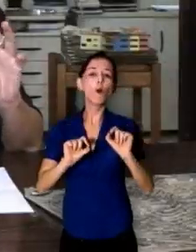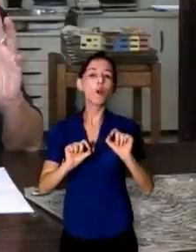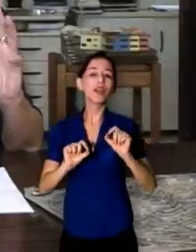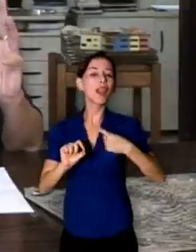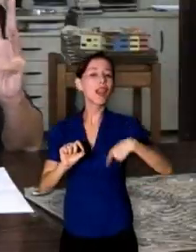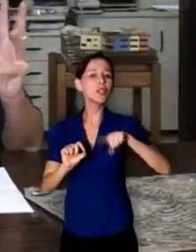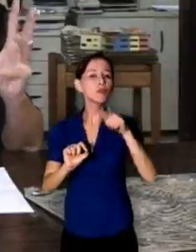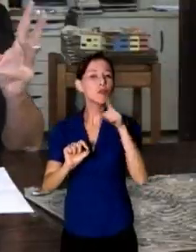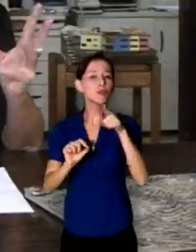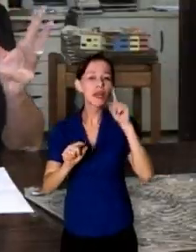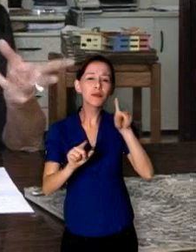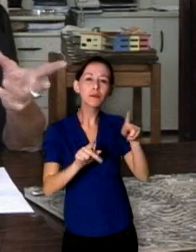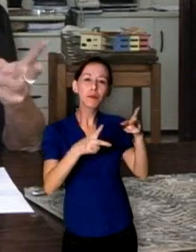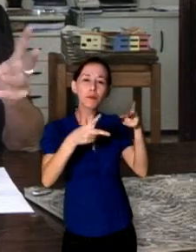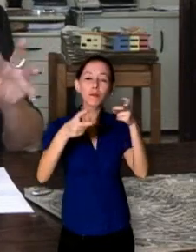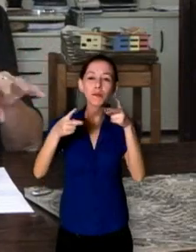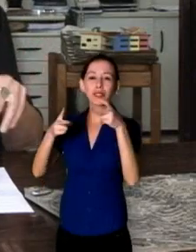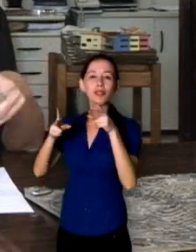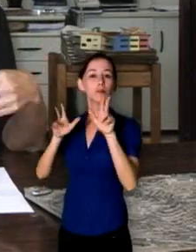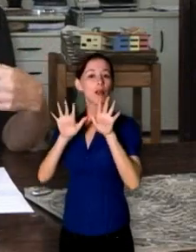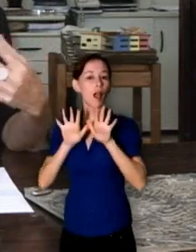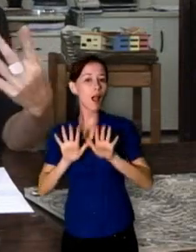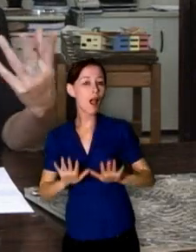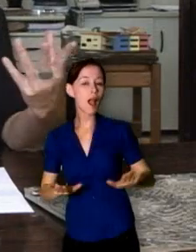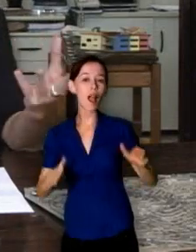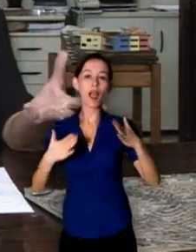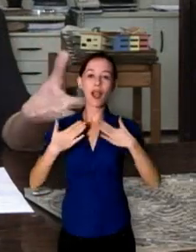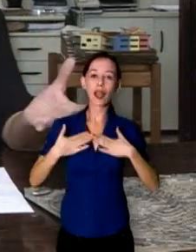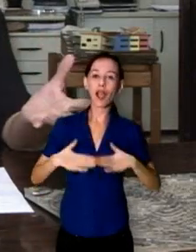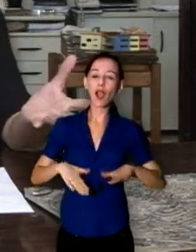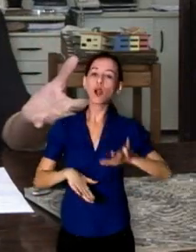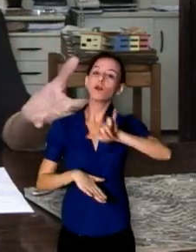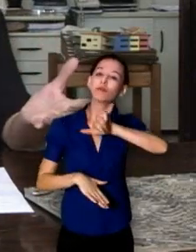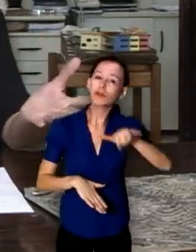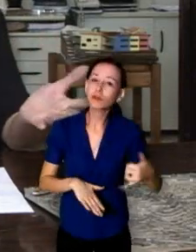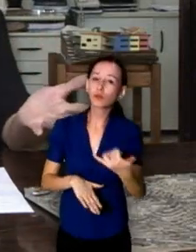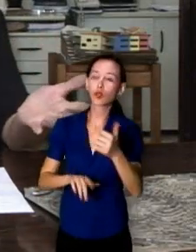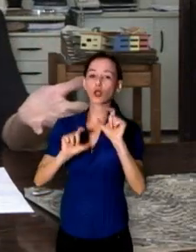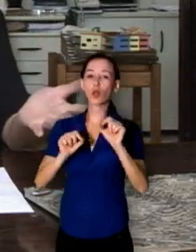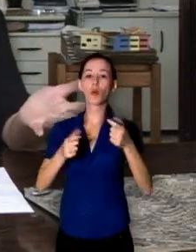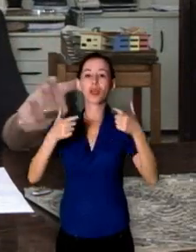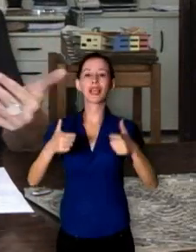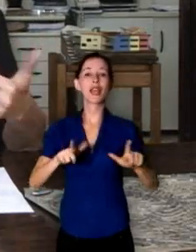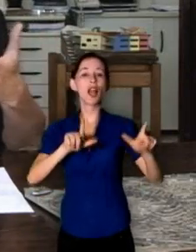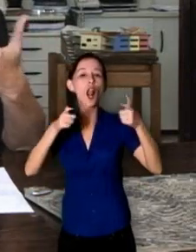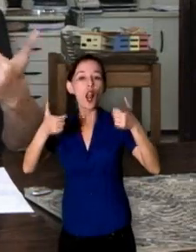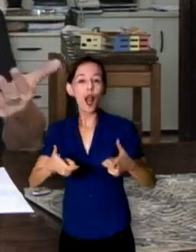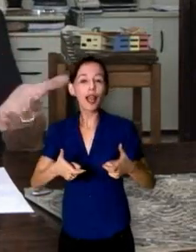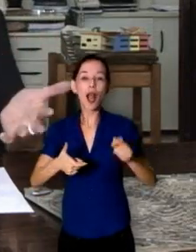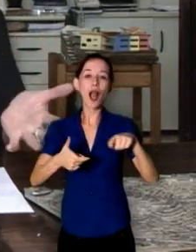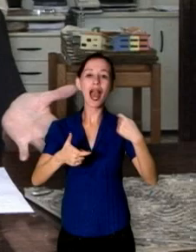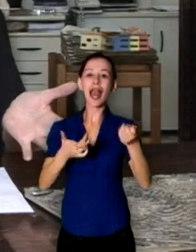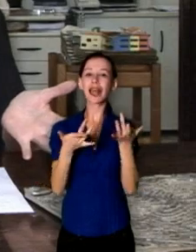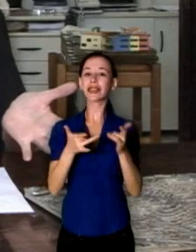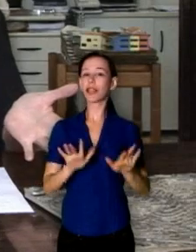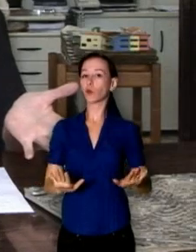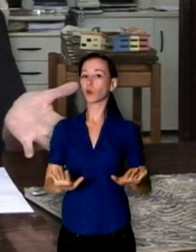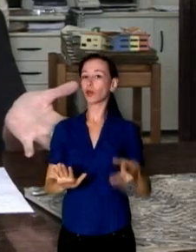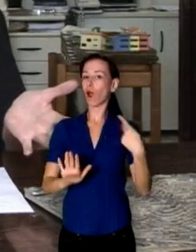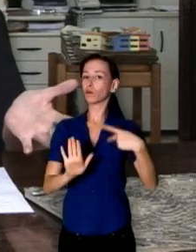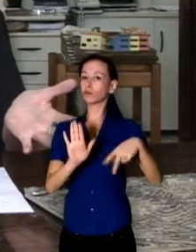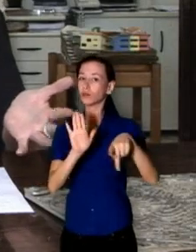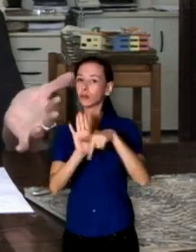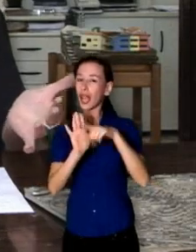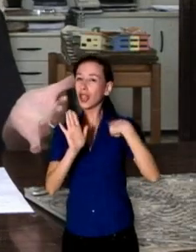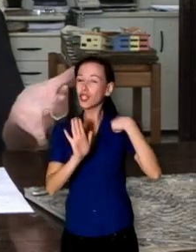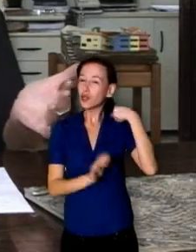delicadeza, de calma, de fruição que uma paisagem natural tem automaticamente